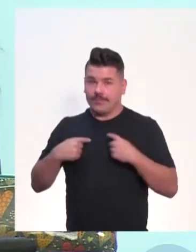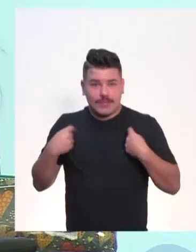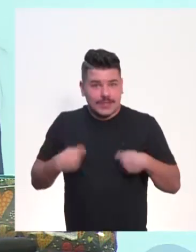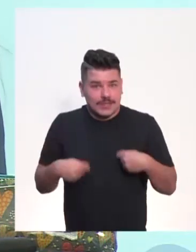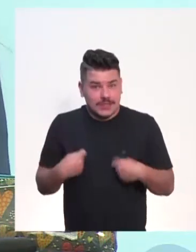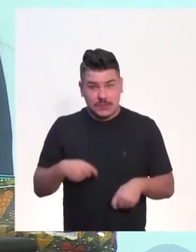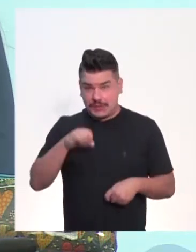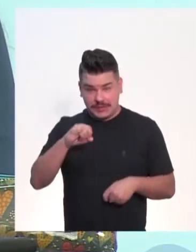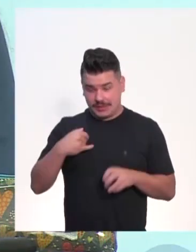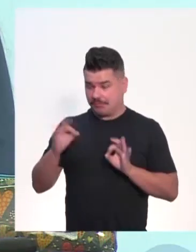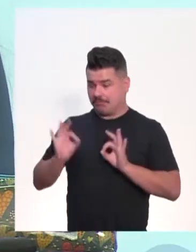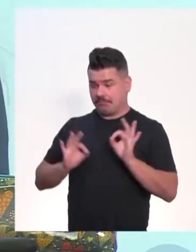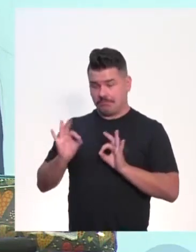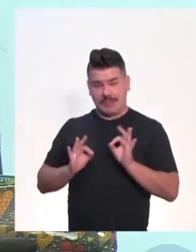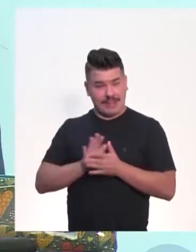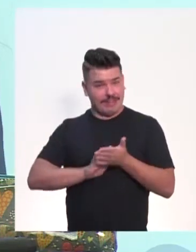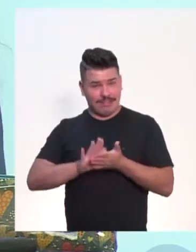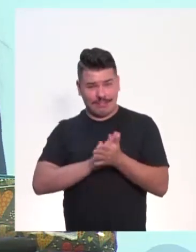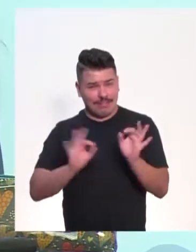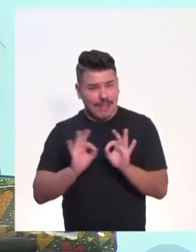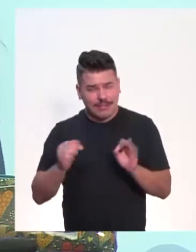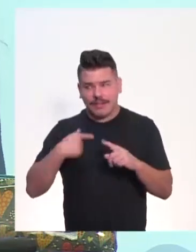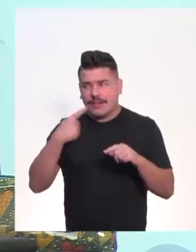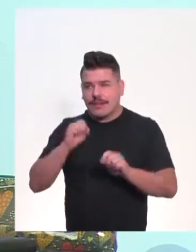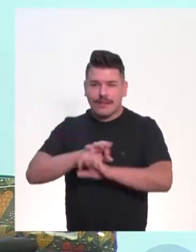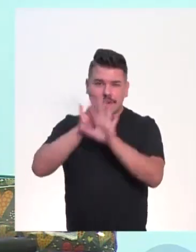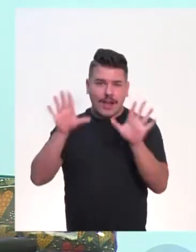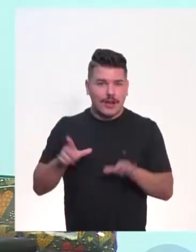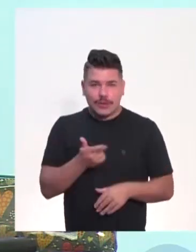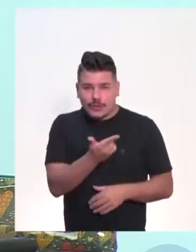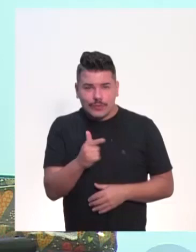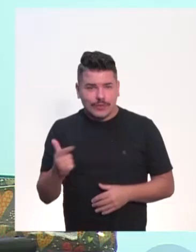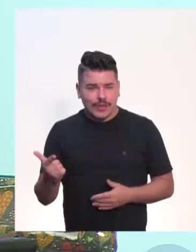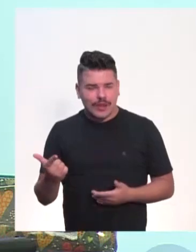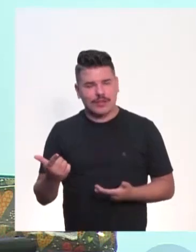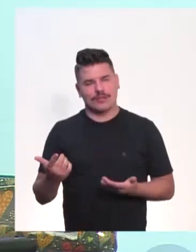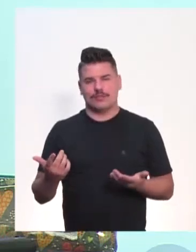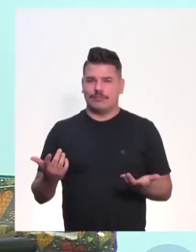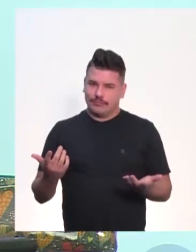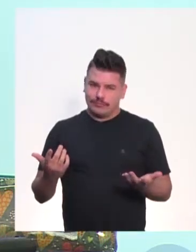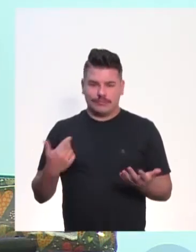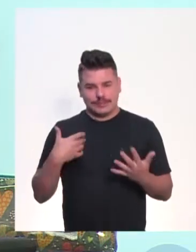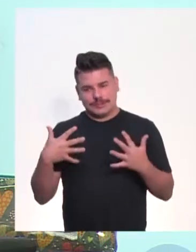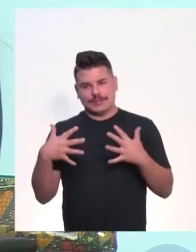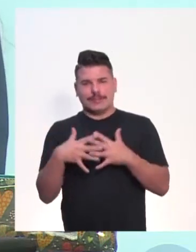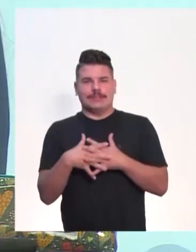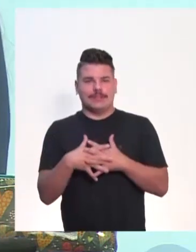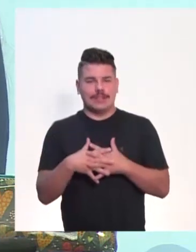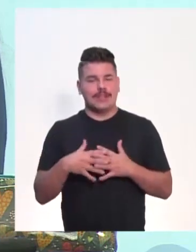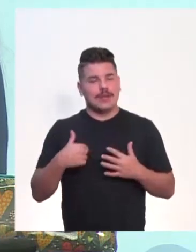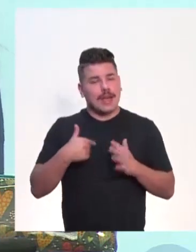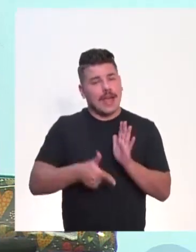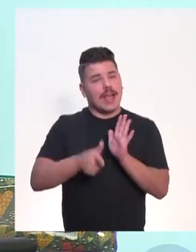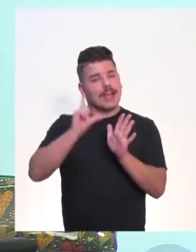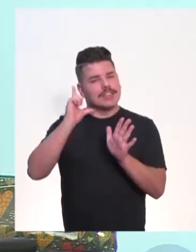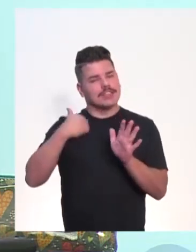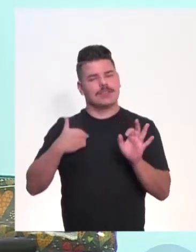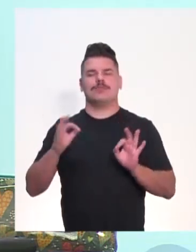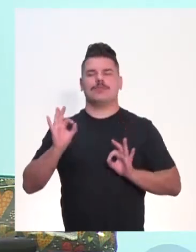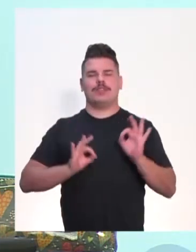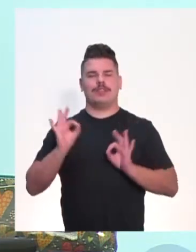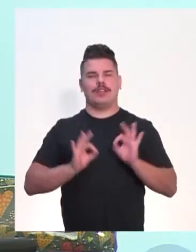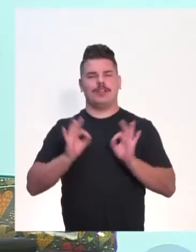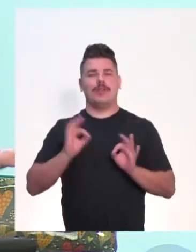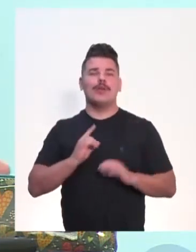Se eu não tiver um objetivo claro, se eu não tiver uma orientação clara do que eu quero fazer ou do que eu quero atingir, fica